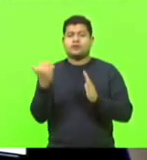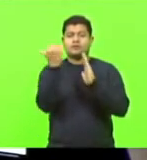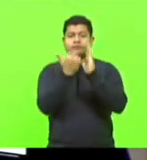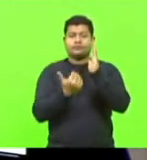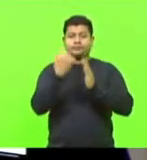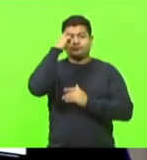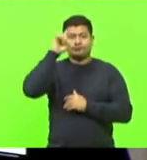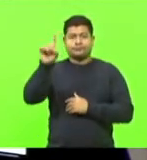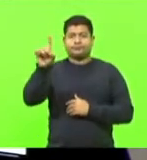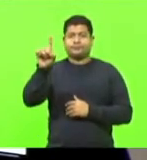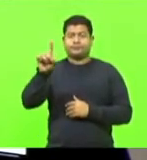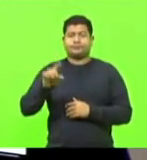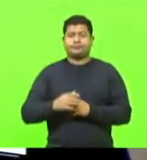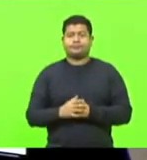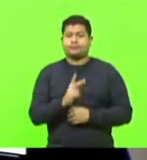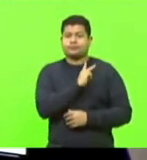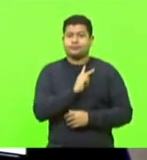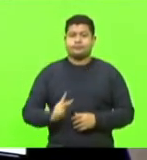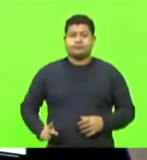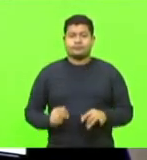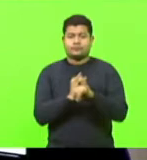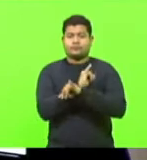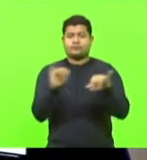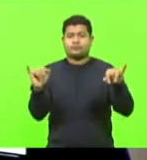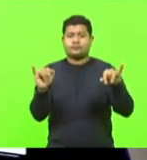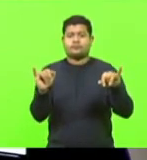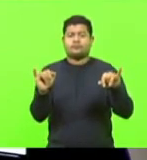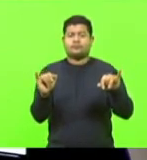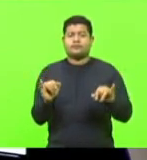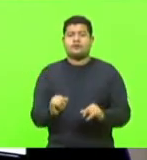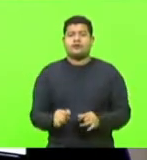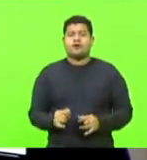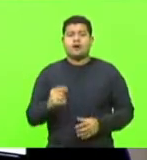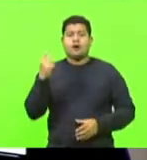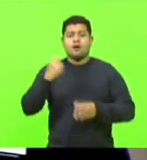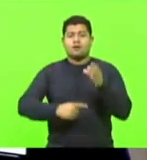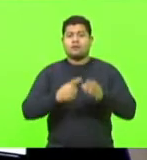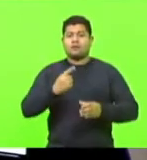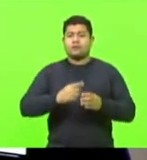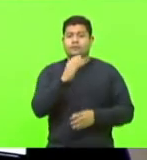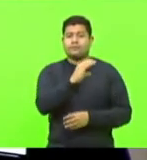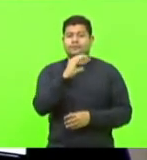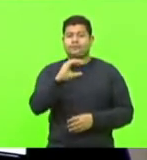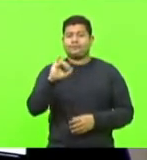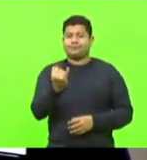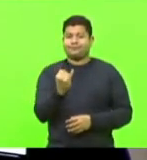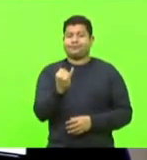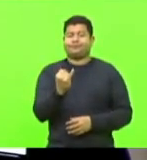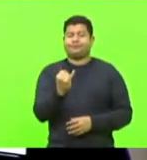dia. O senhor presidente comunicou que a Comissão de Constituição e Justiça